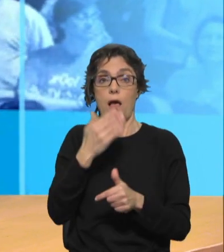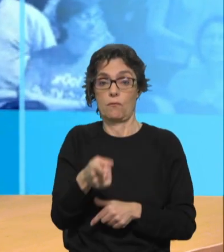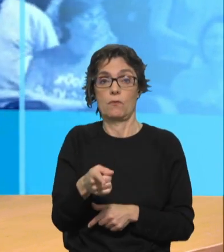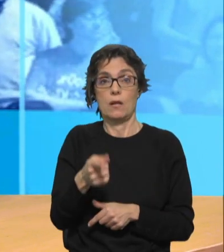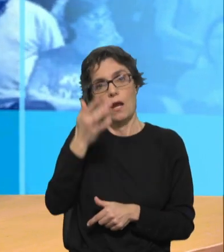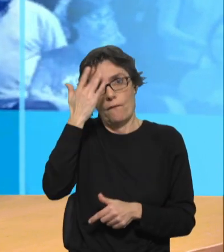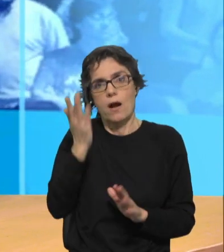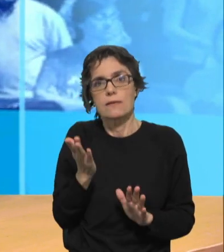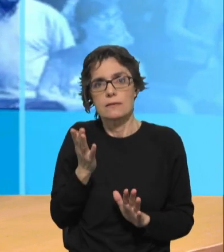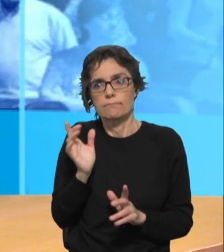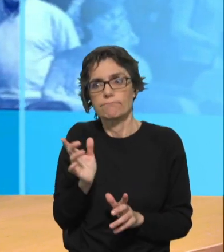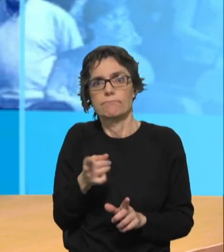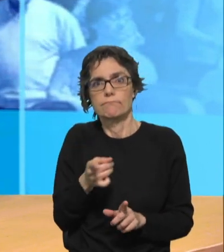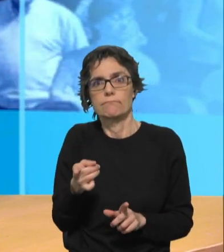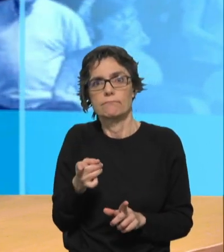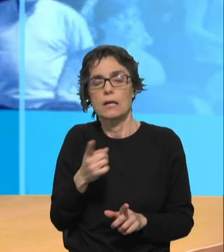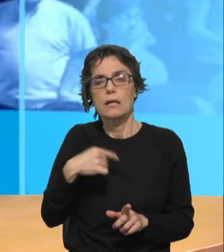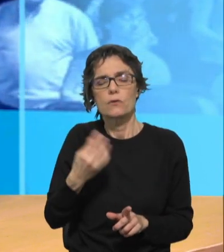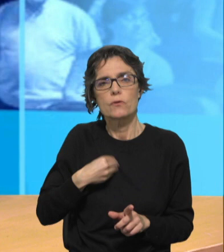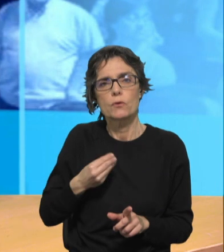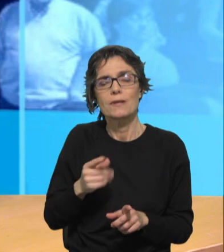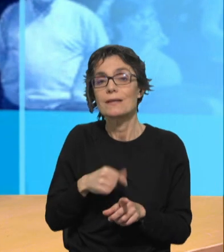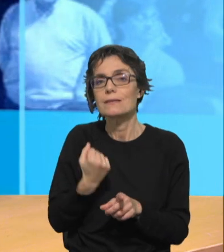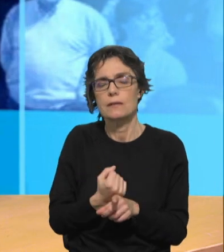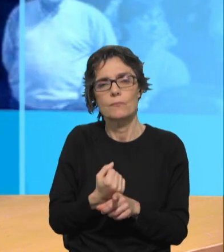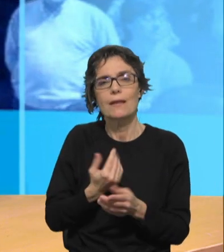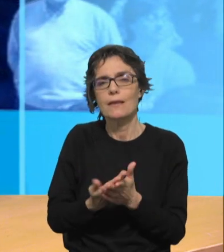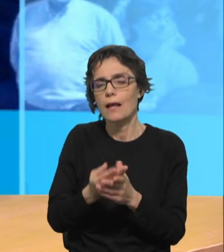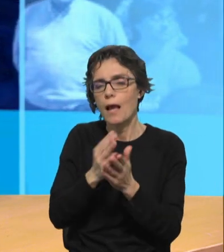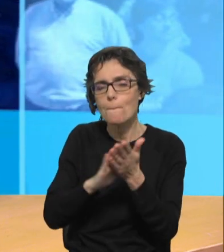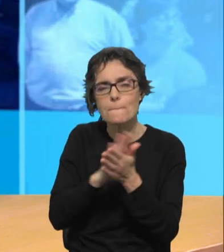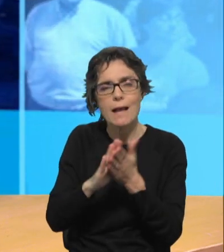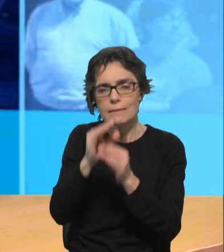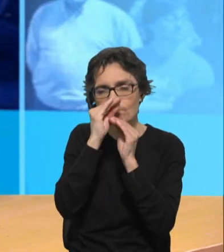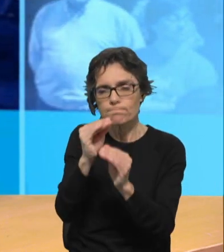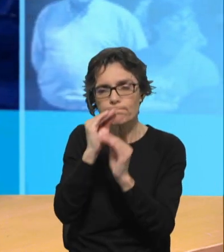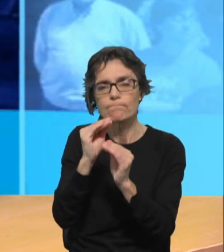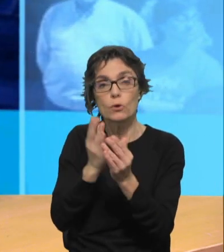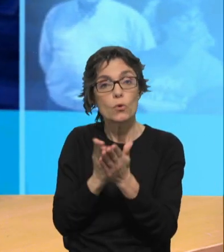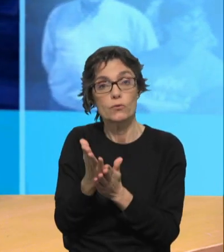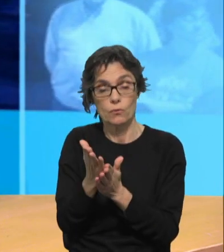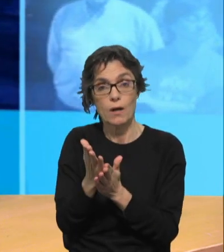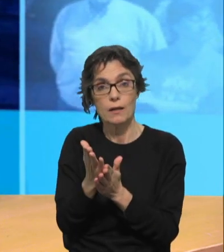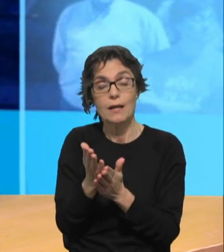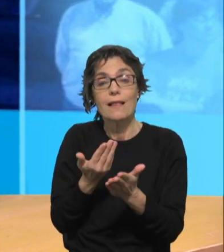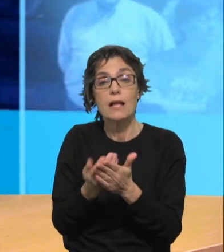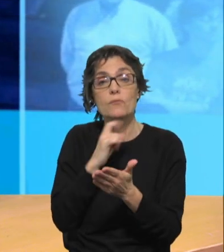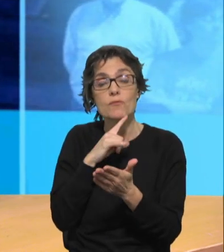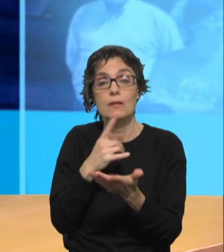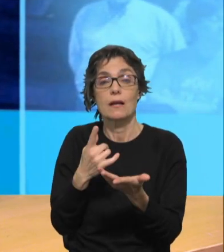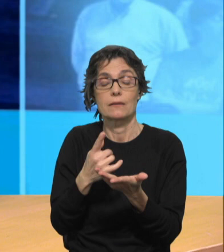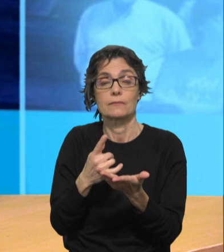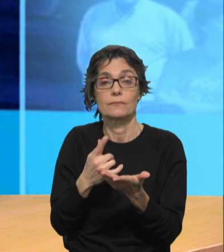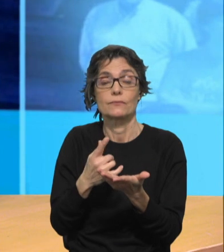houve a preocupação de que os alunos tenham aquilo que é fundamental, adquiram as ferramentas necessárias para que o ano não